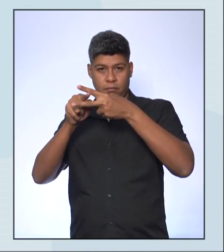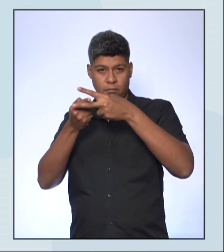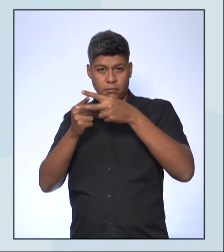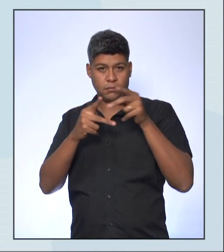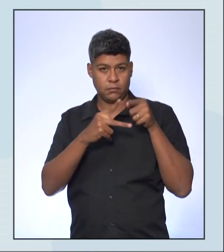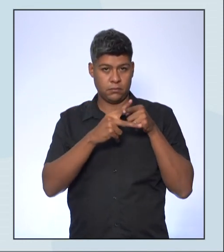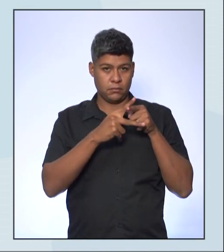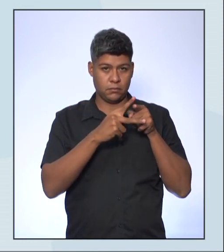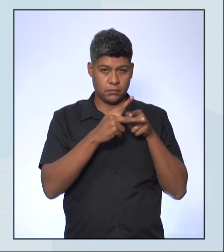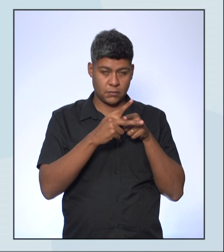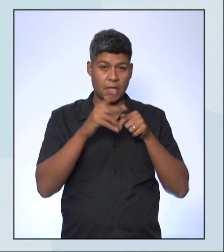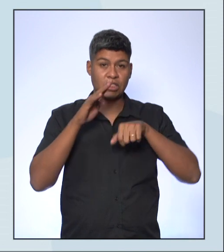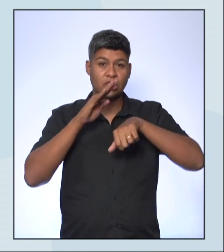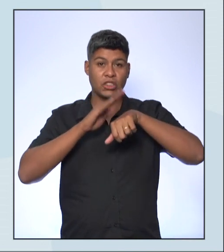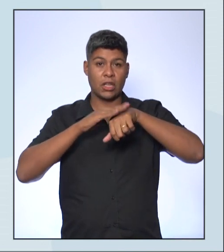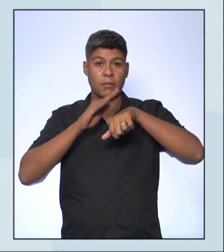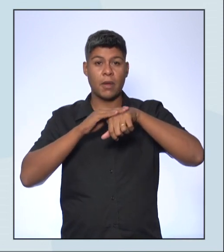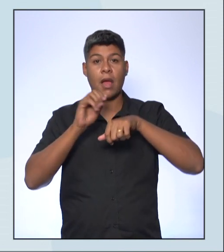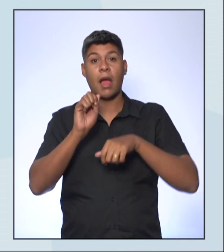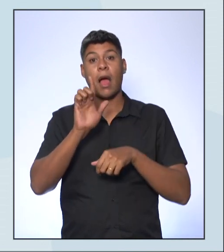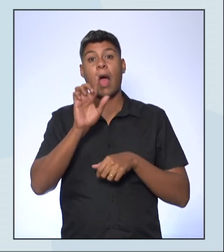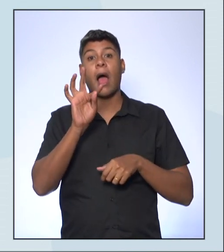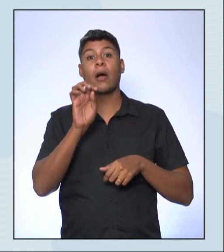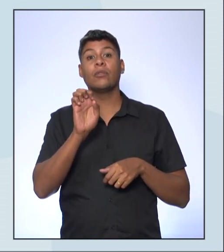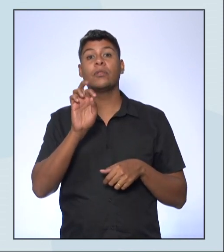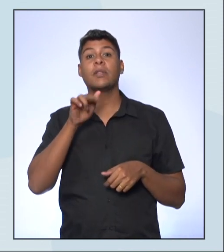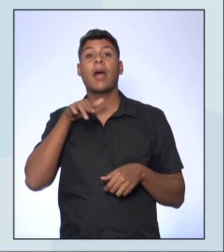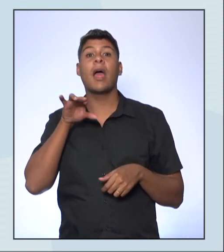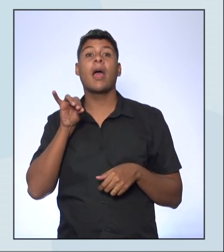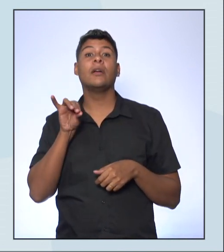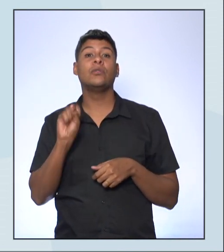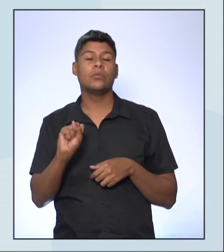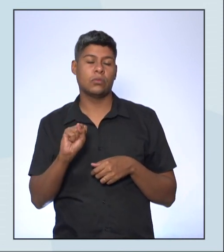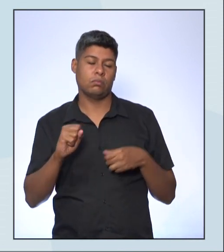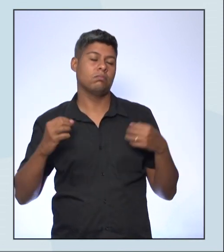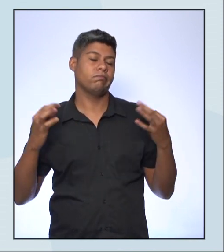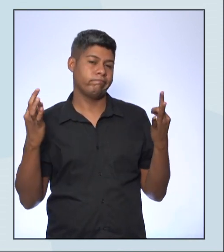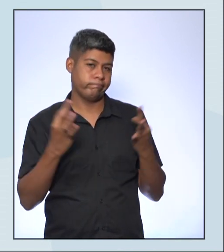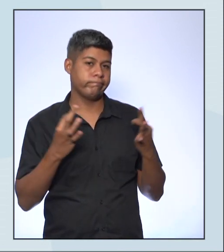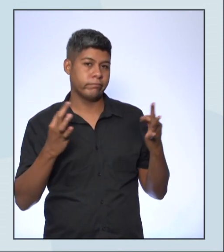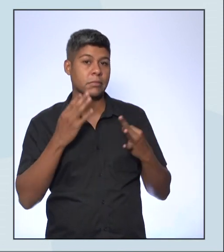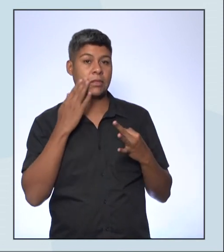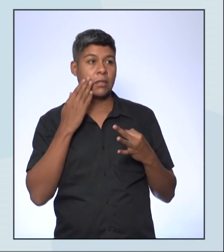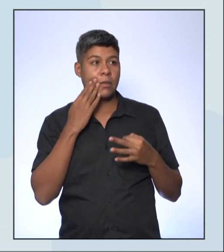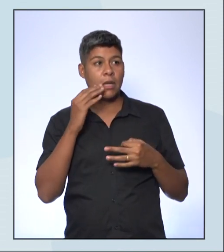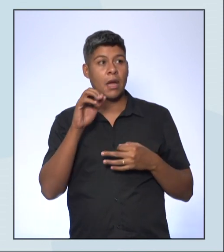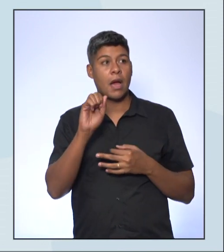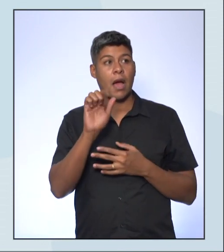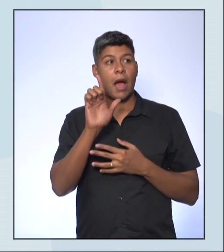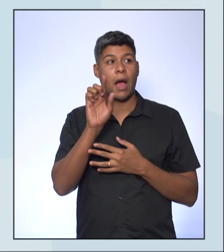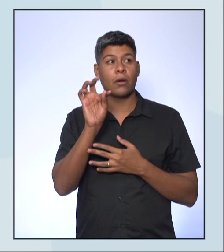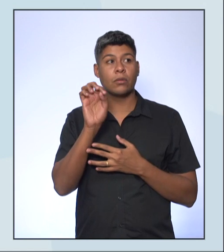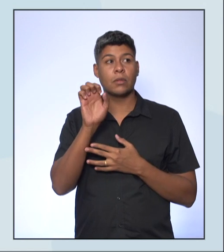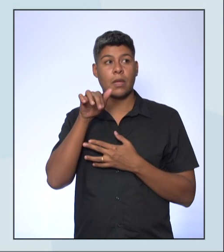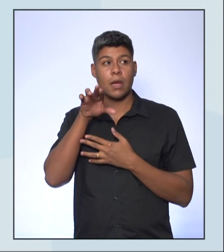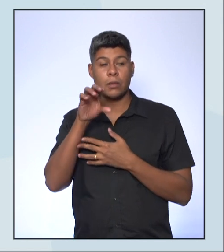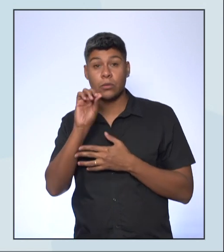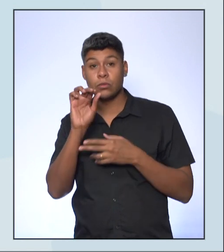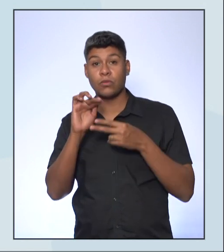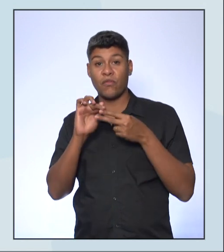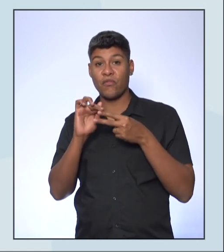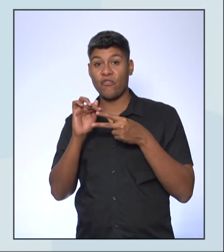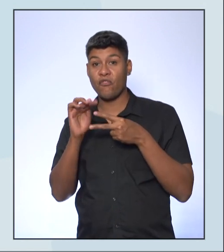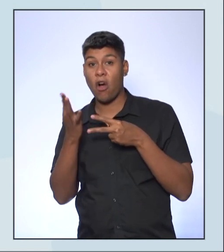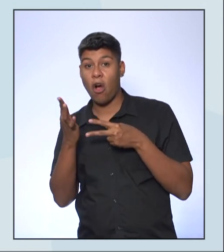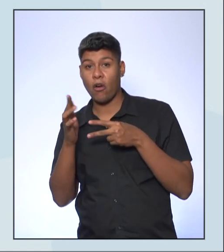são alternos? isso mesmo. Eles Mas são Jonas, alternos aí na posição, não é? perfeito. Mas eles são alternos, eles estão fora ou estão dentro? Eles estão fora. Eles